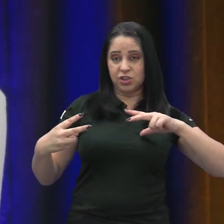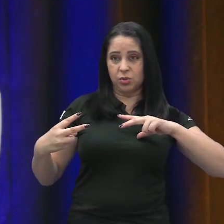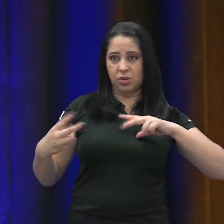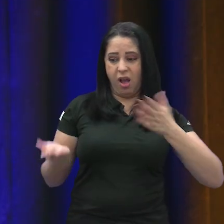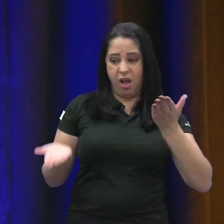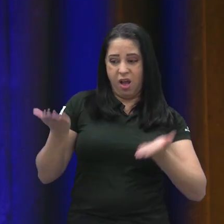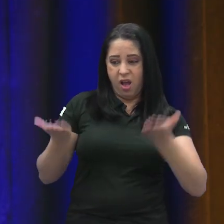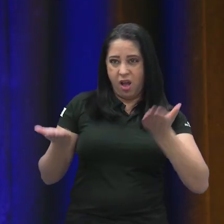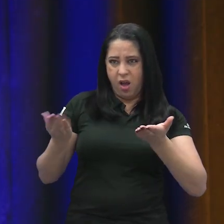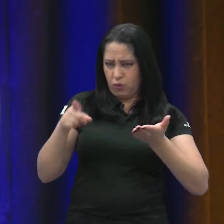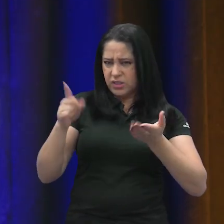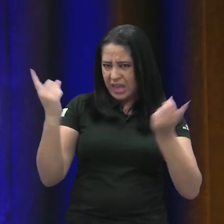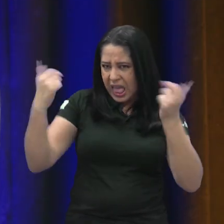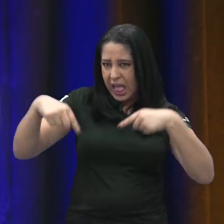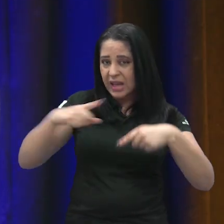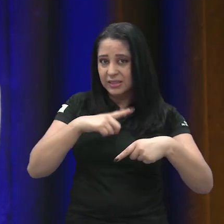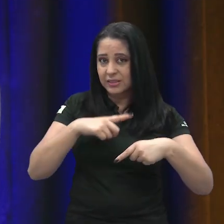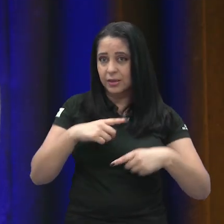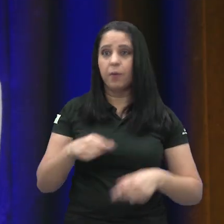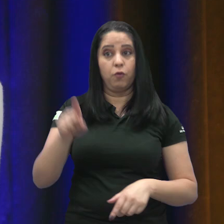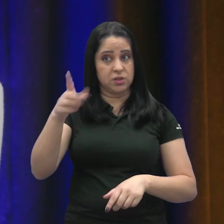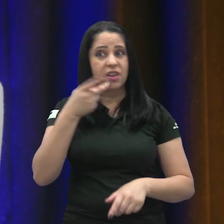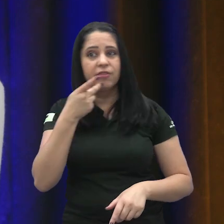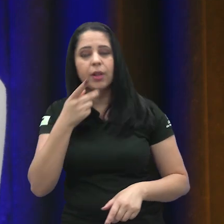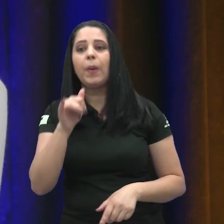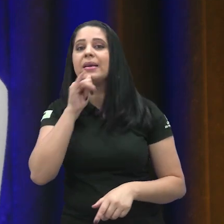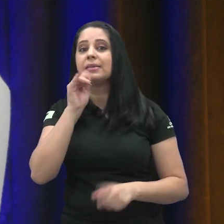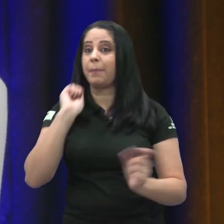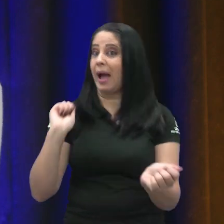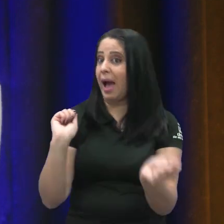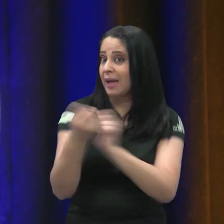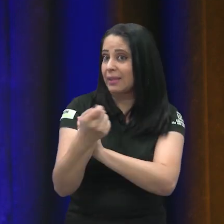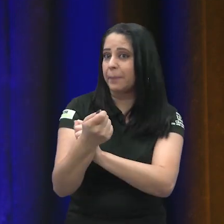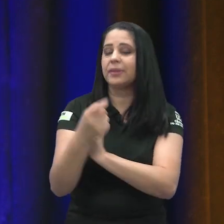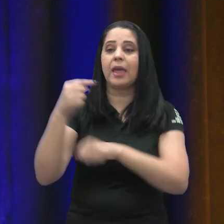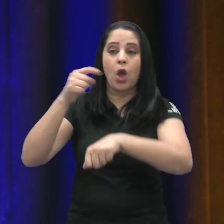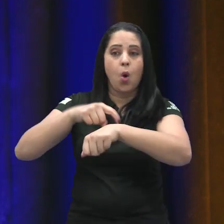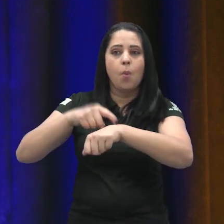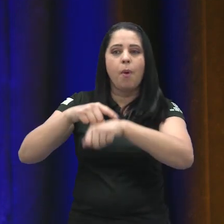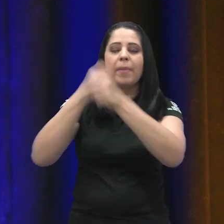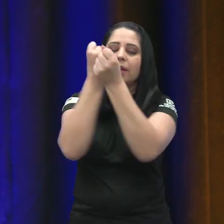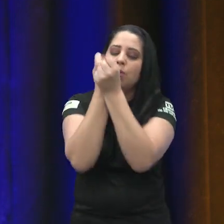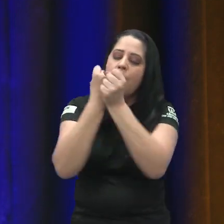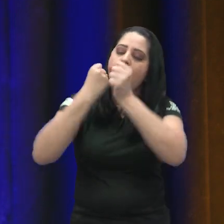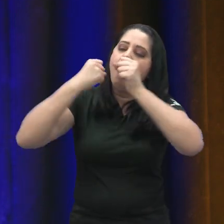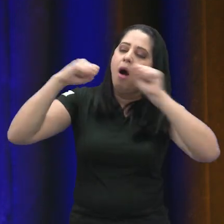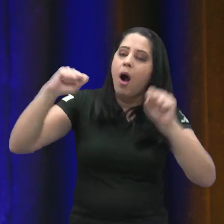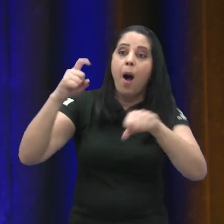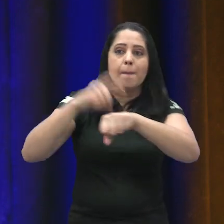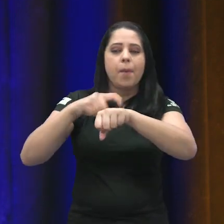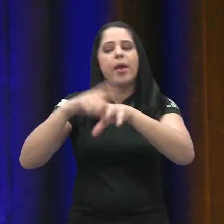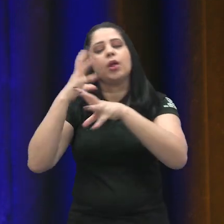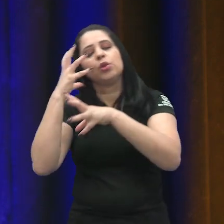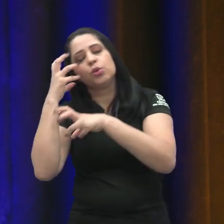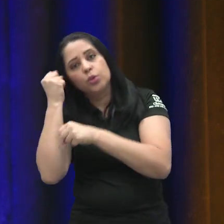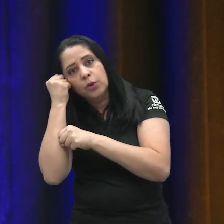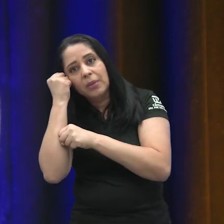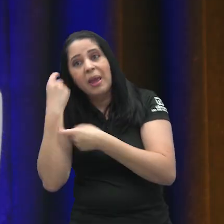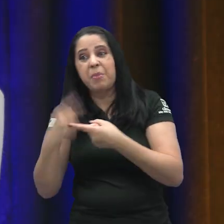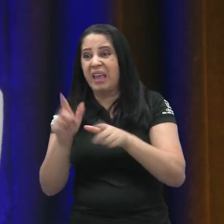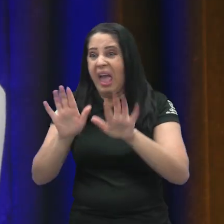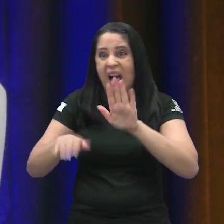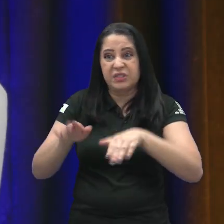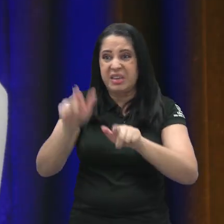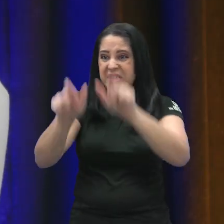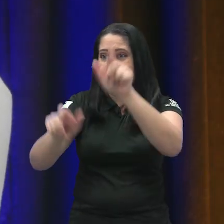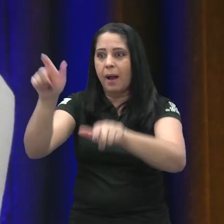a sua vida pessoal. Que nem você falou, eu adequei o meu horário de acordar, você também, como acorda muito cedo, tem um horário para dormir, né? Porque